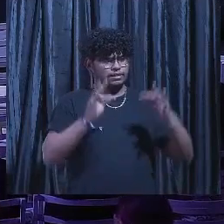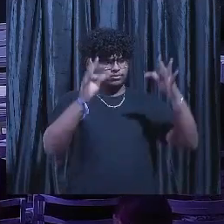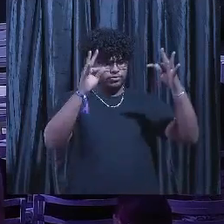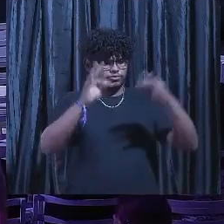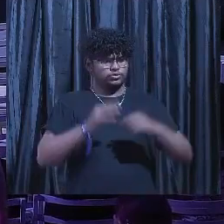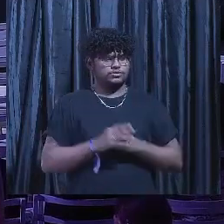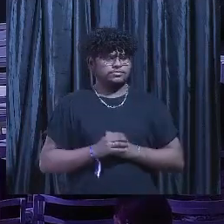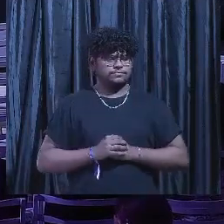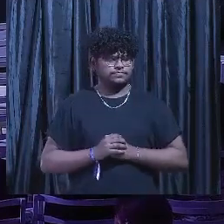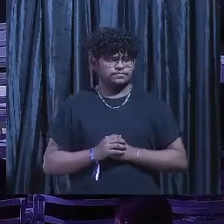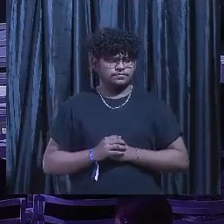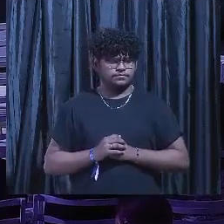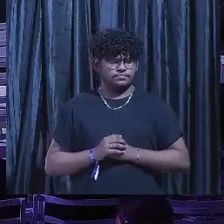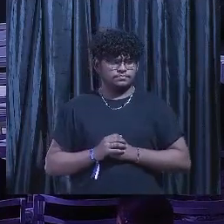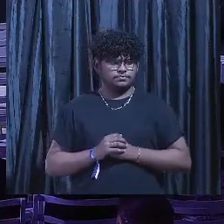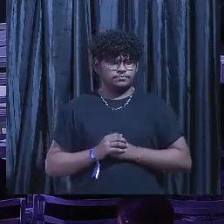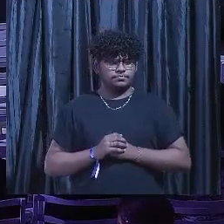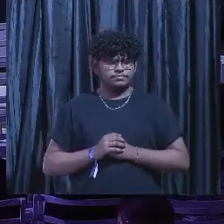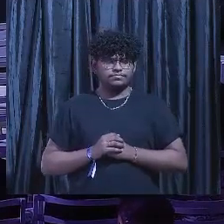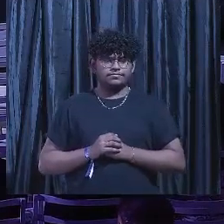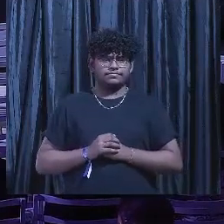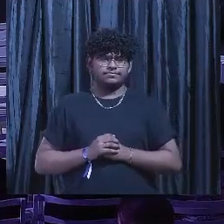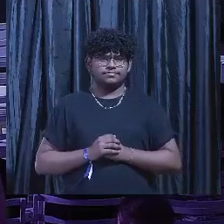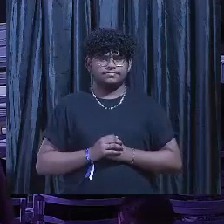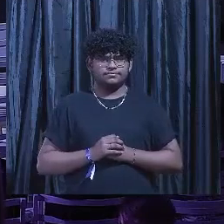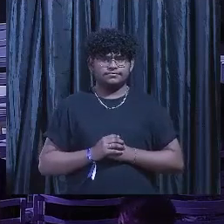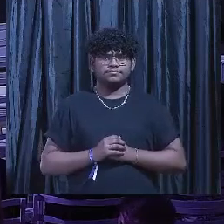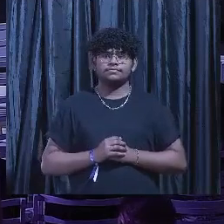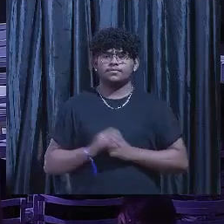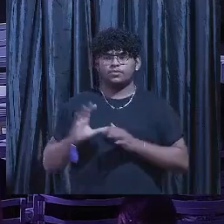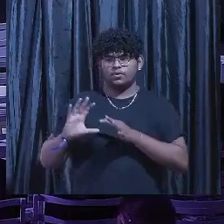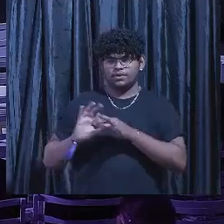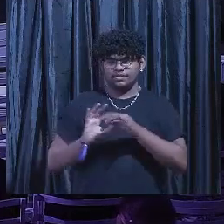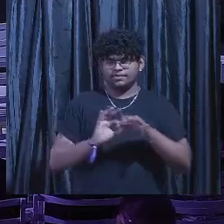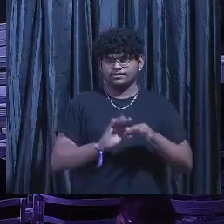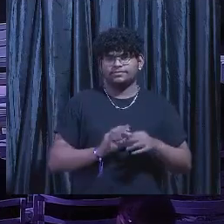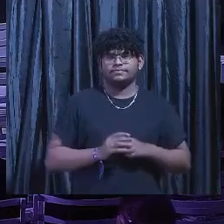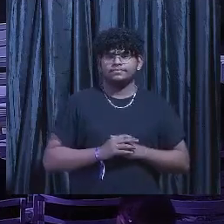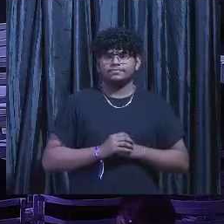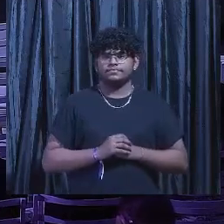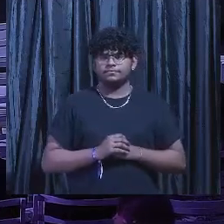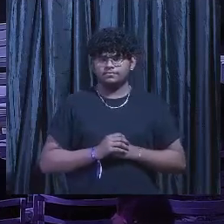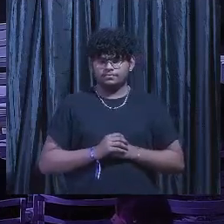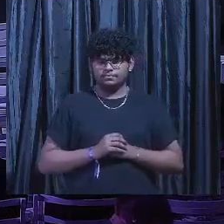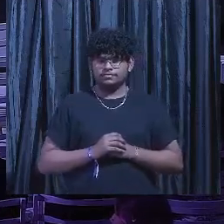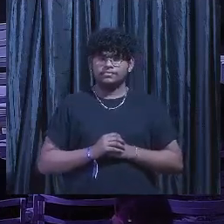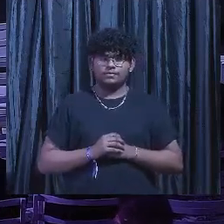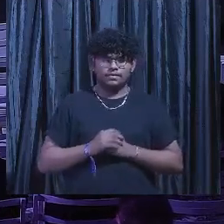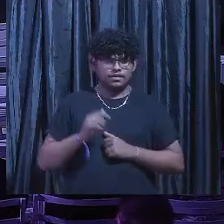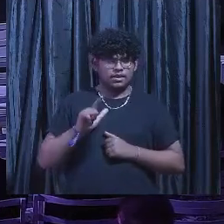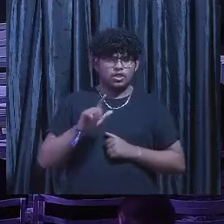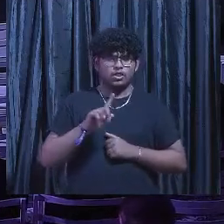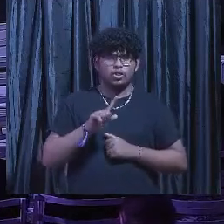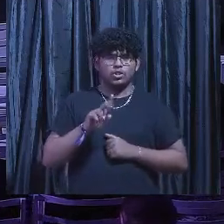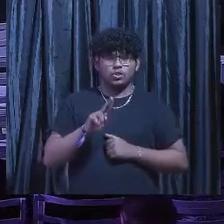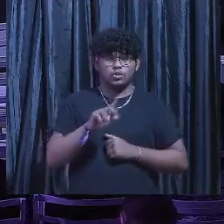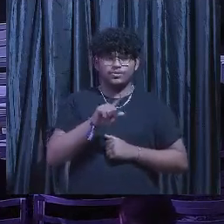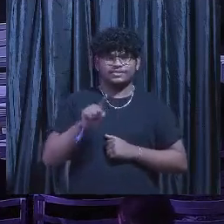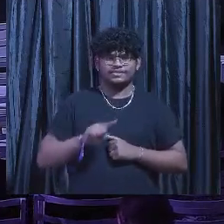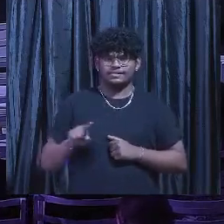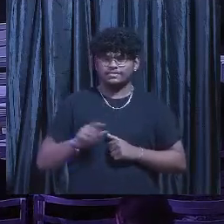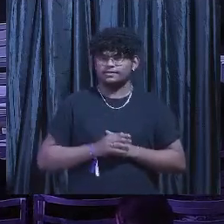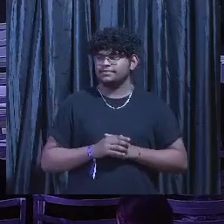o melhor dos dados e o melhor do ser humano se conectam. Vem para o palco minha luz, Silvia Luz